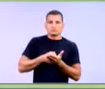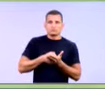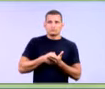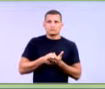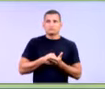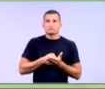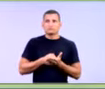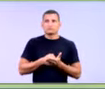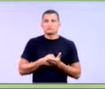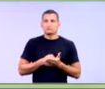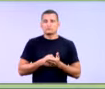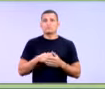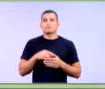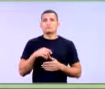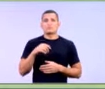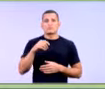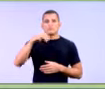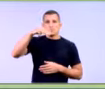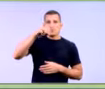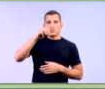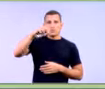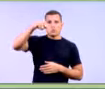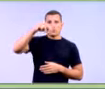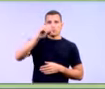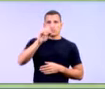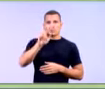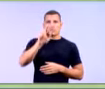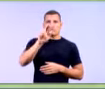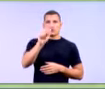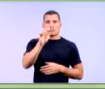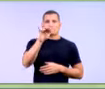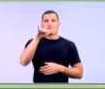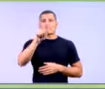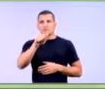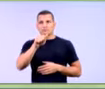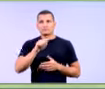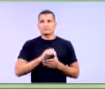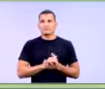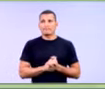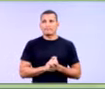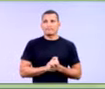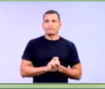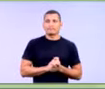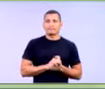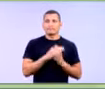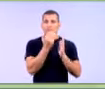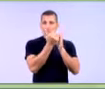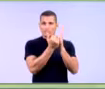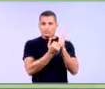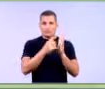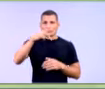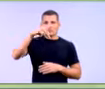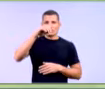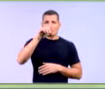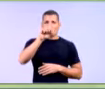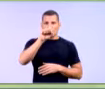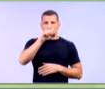obrigatórios, né, para monografia. E nos elementos pós-textuais, nós temos